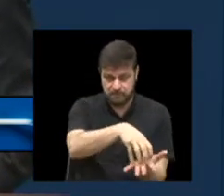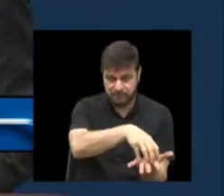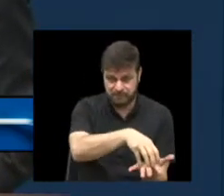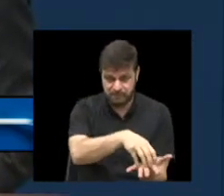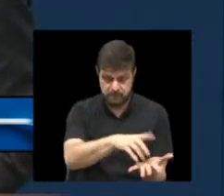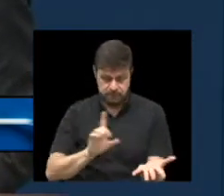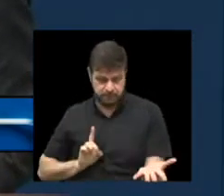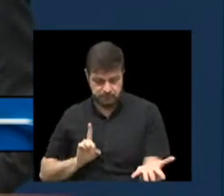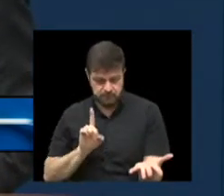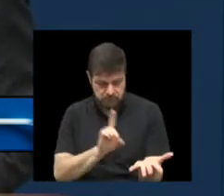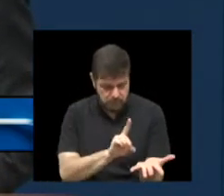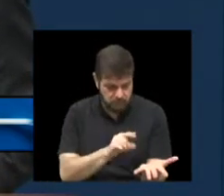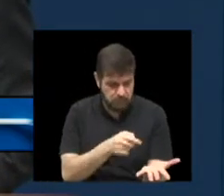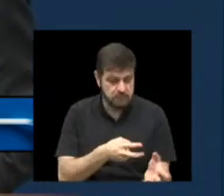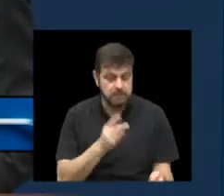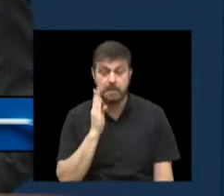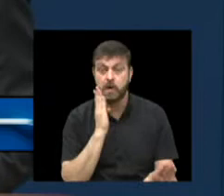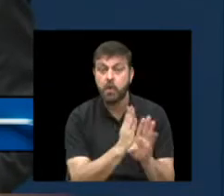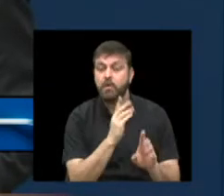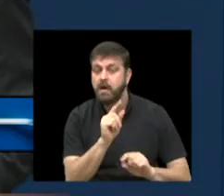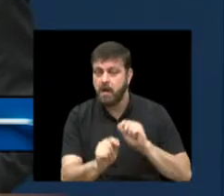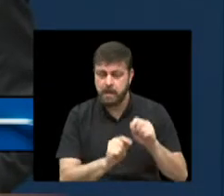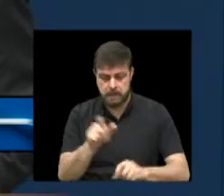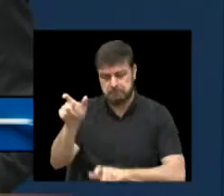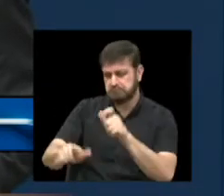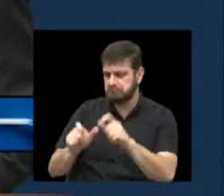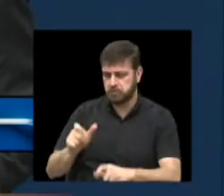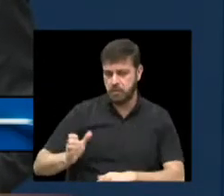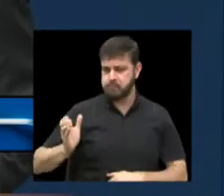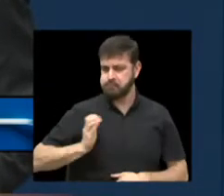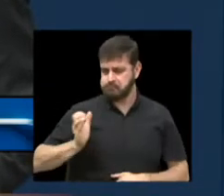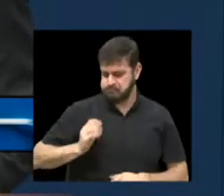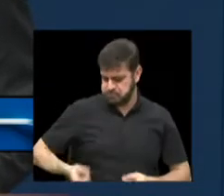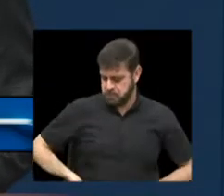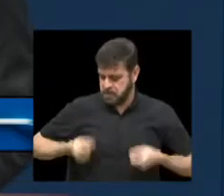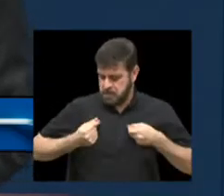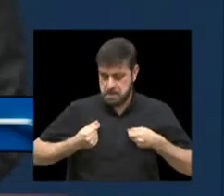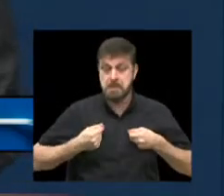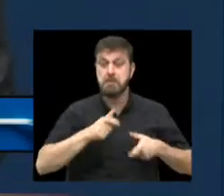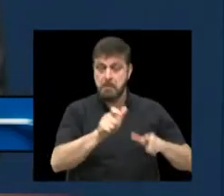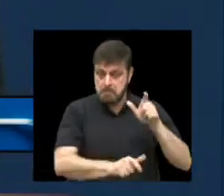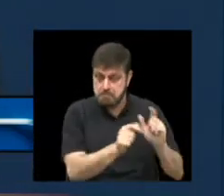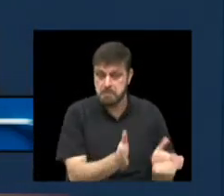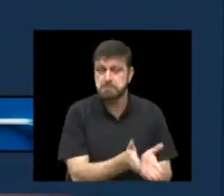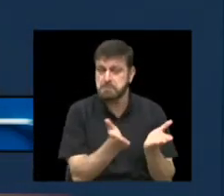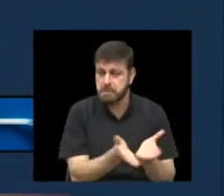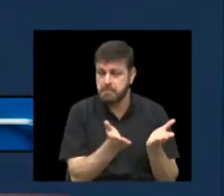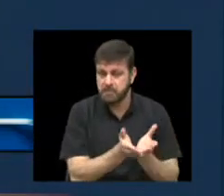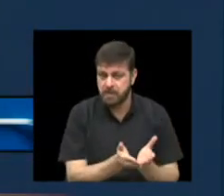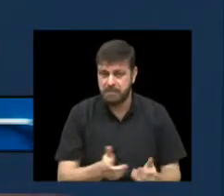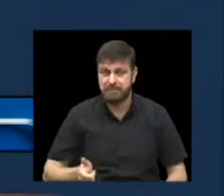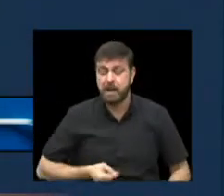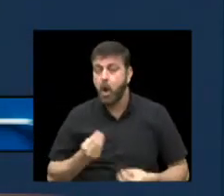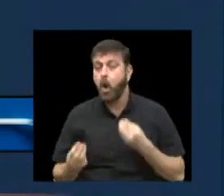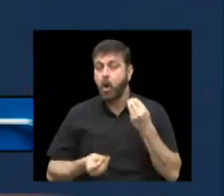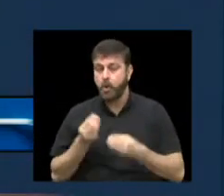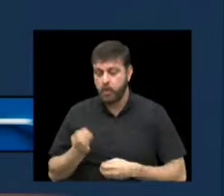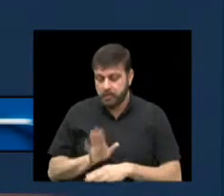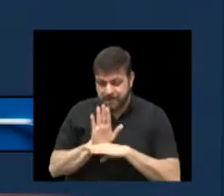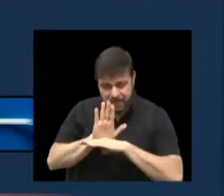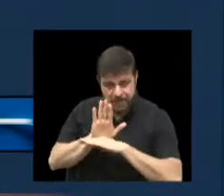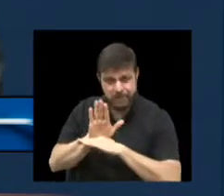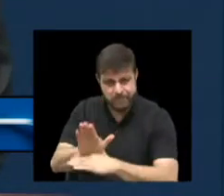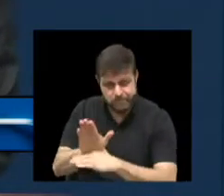patrão quanto o empregado. A diferença é na oportunidade e no amparo para conseguir abstinência, para conseguir um